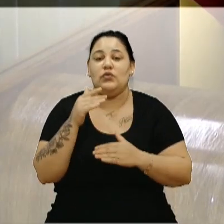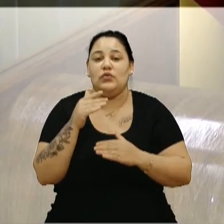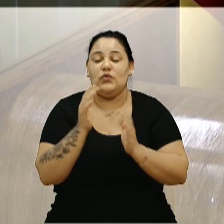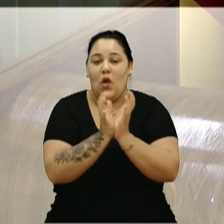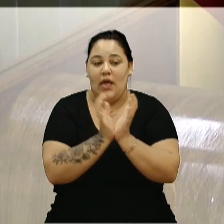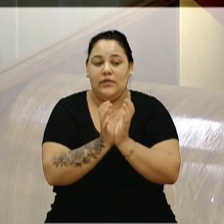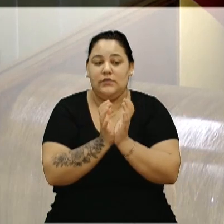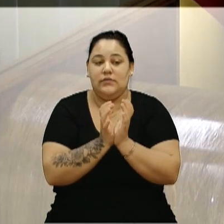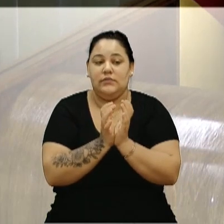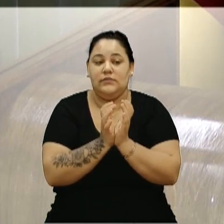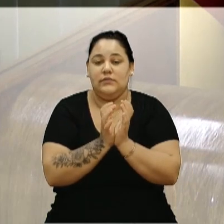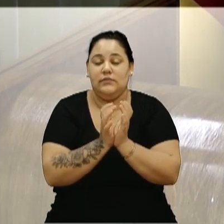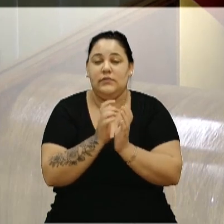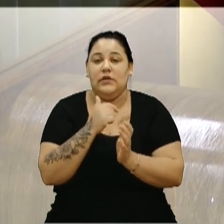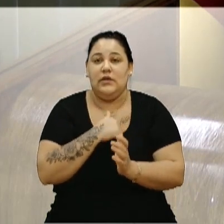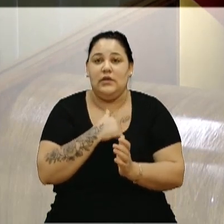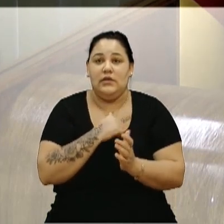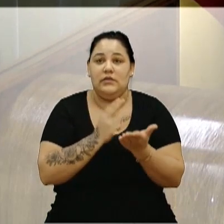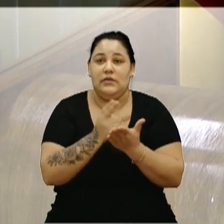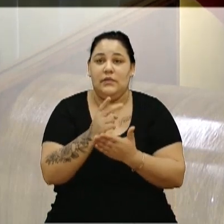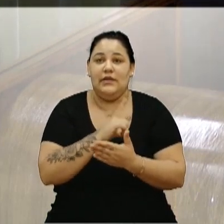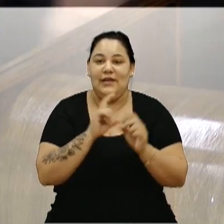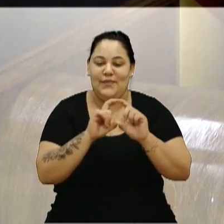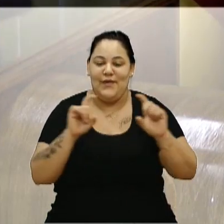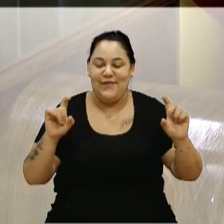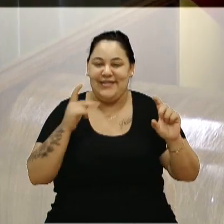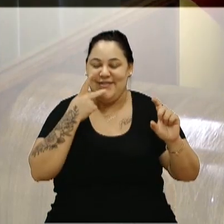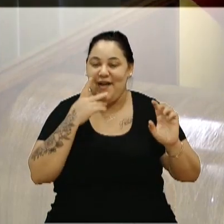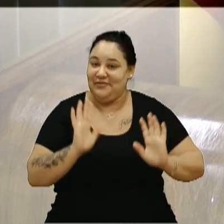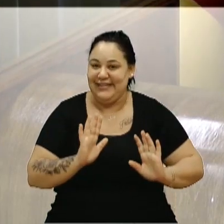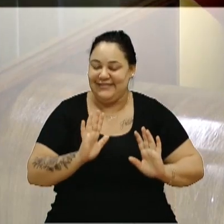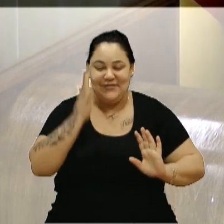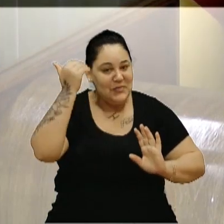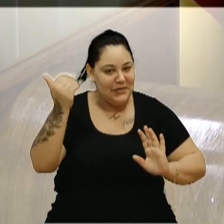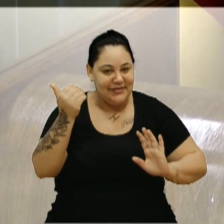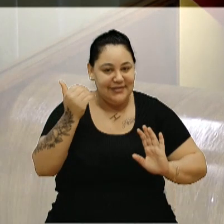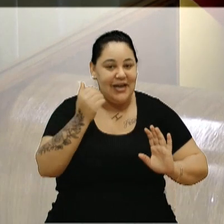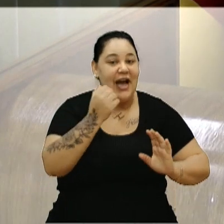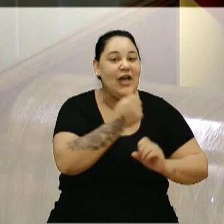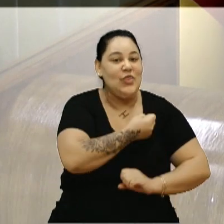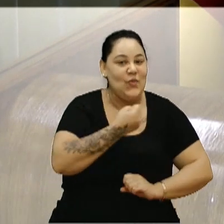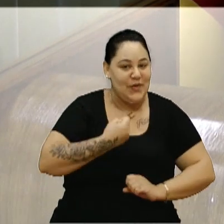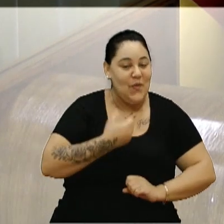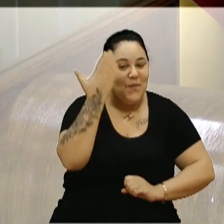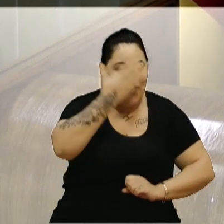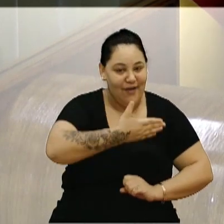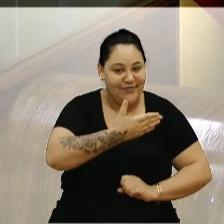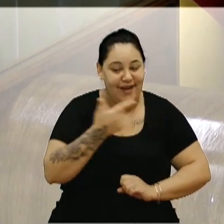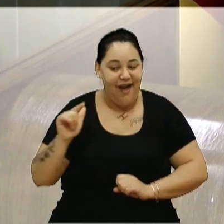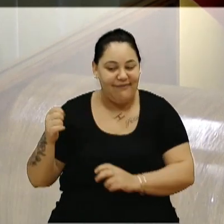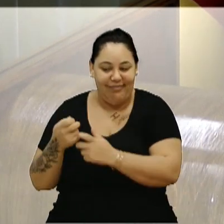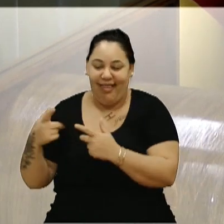audiência. Eu sempre tenho uma frase que eu digo que números provam, o resto trovam. Seja no balanço, seja na balança, né?